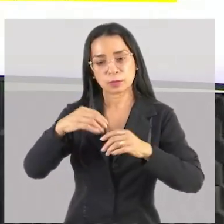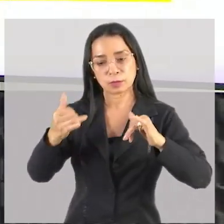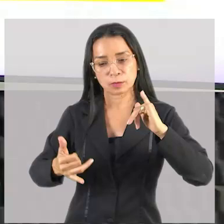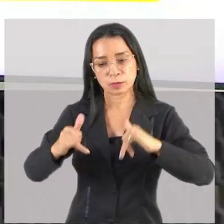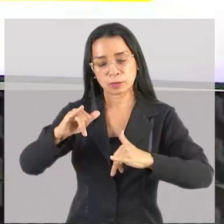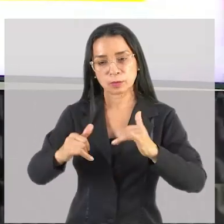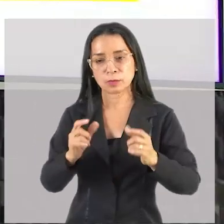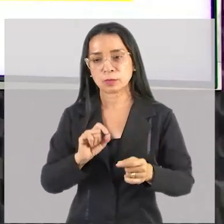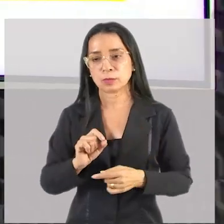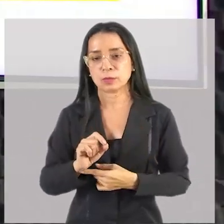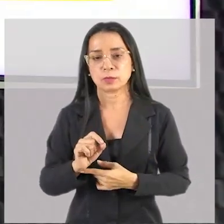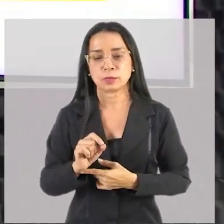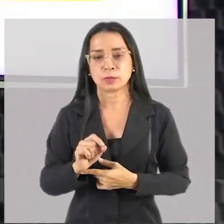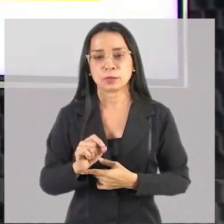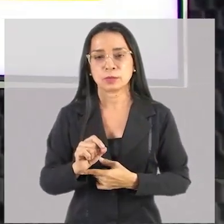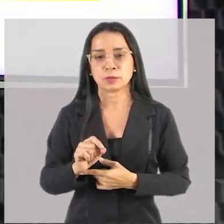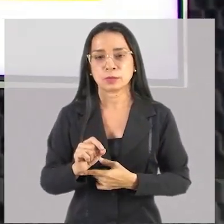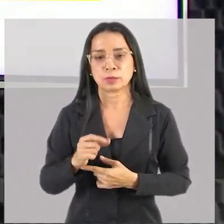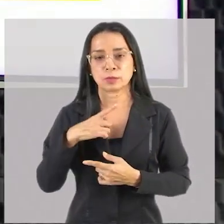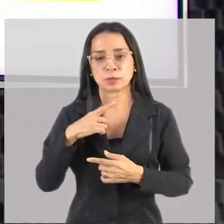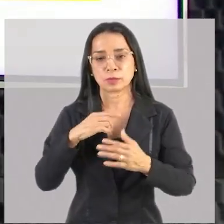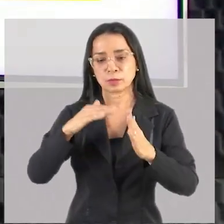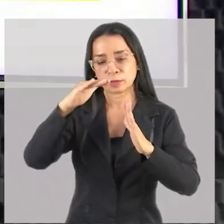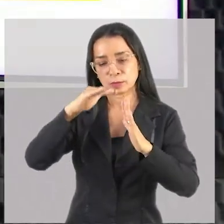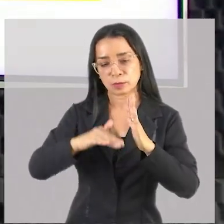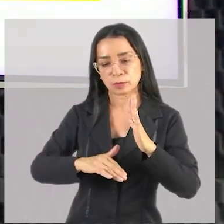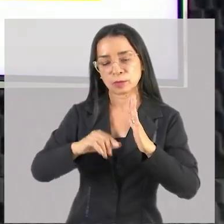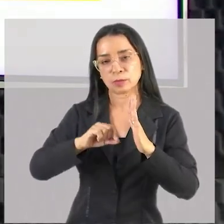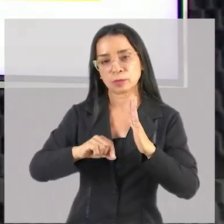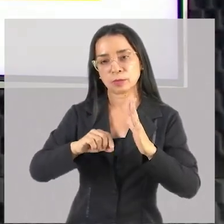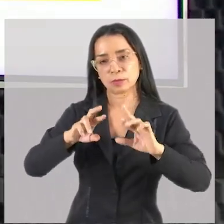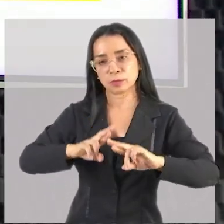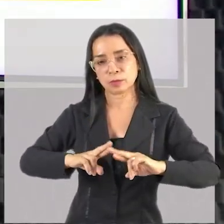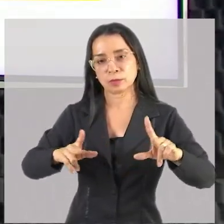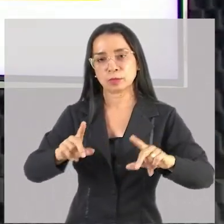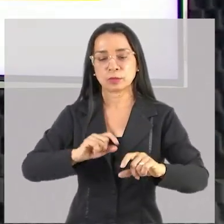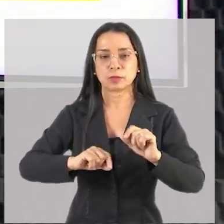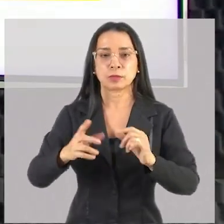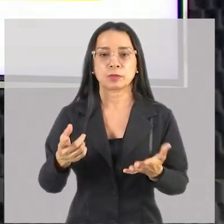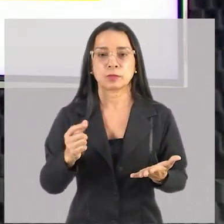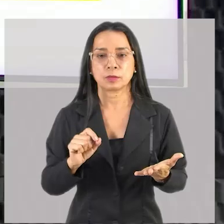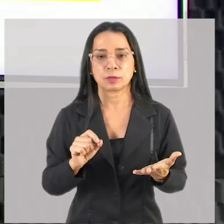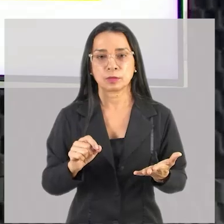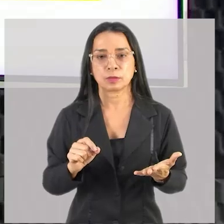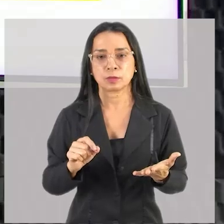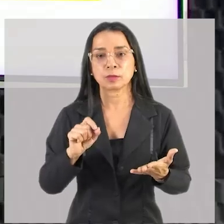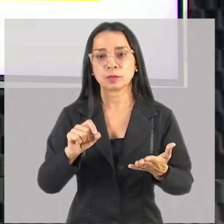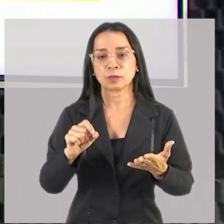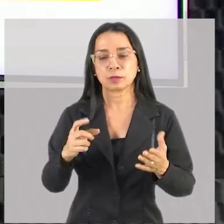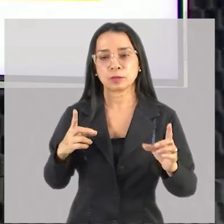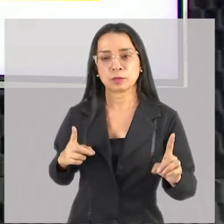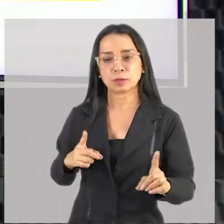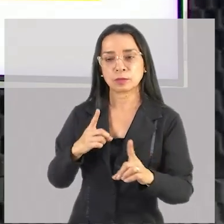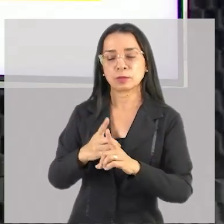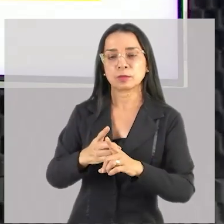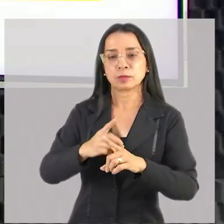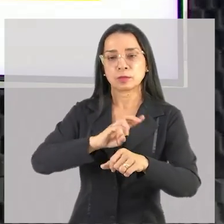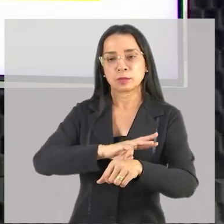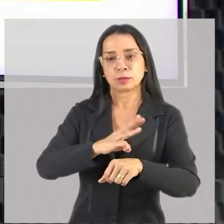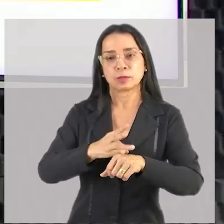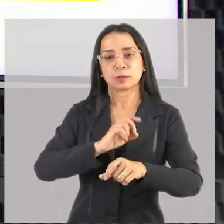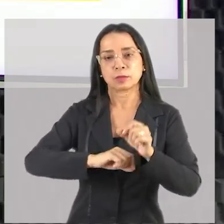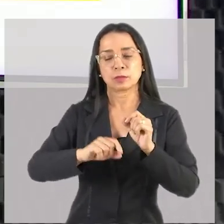química que há um nível, há uma diferença muito grande entre o que você está encontrando na